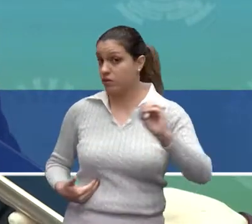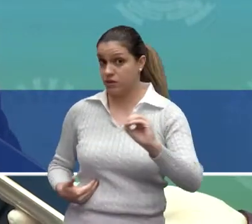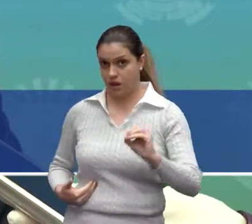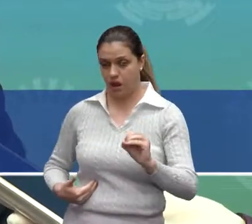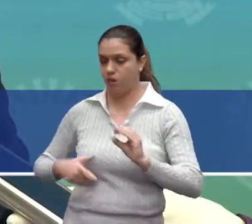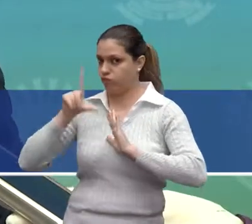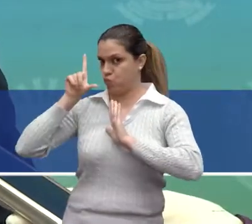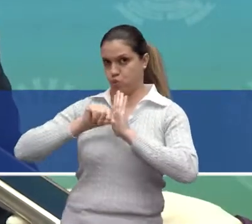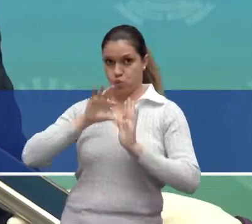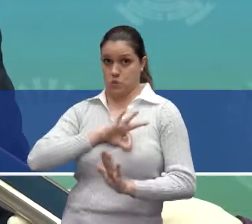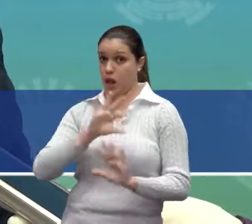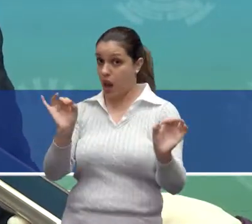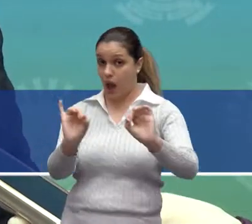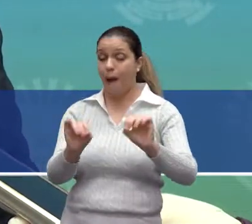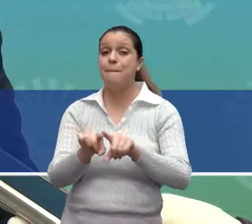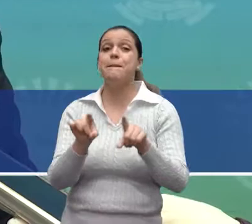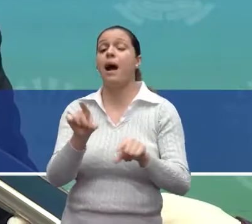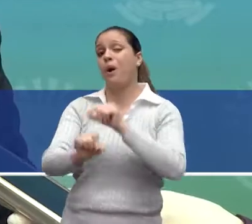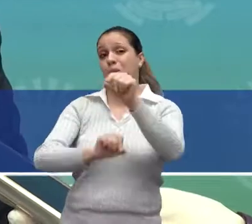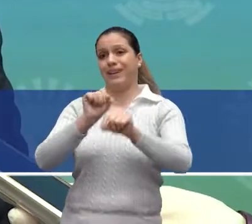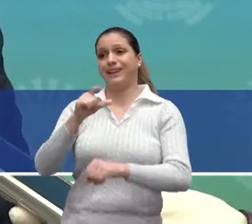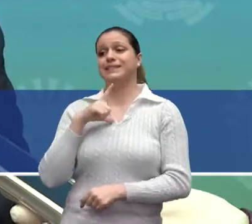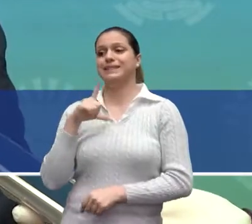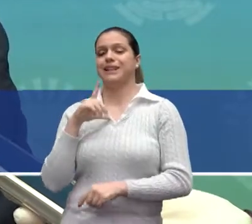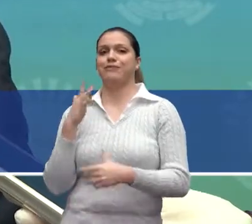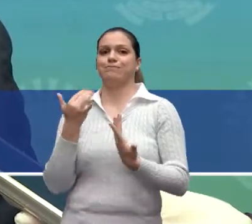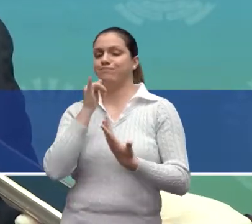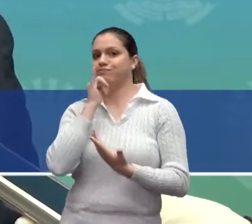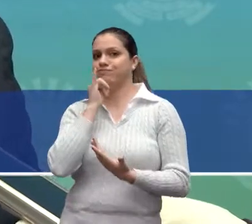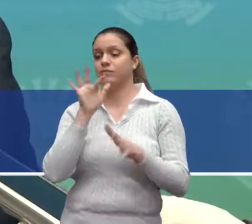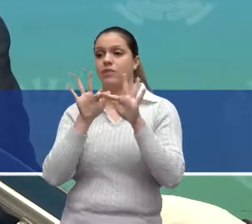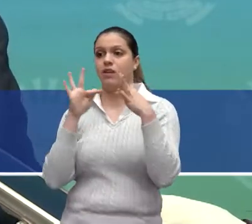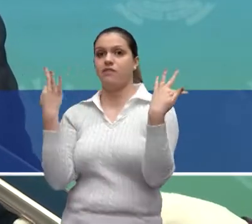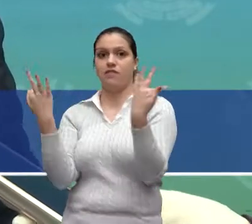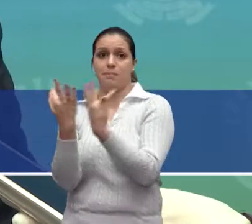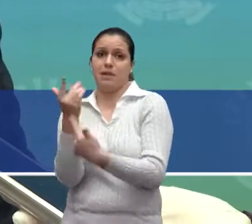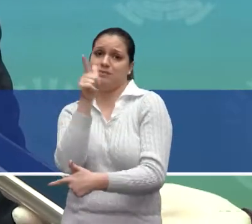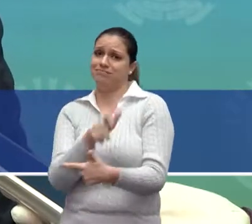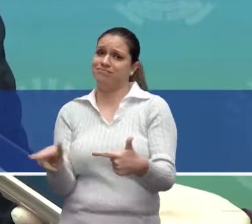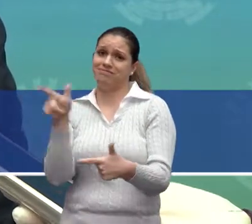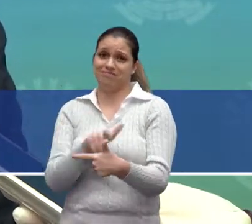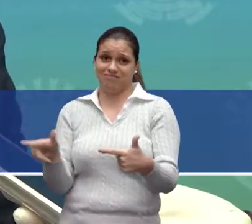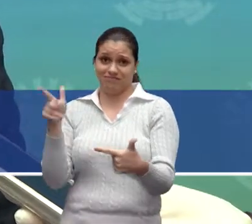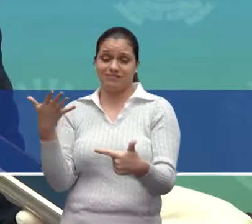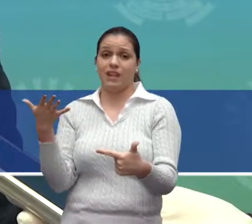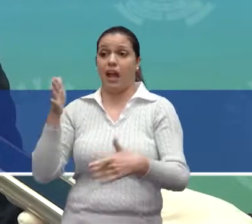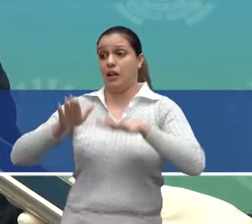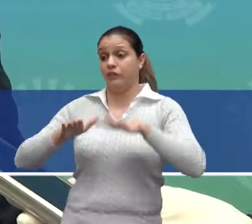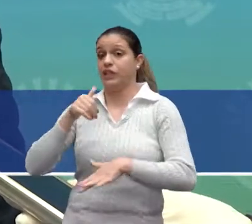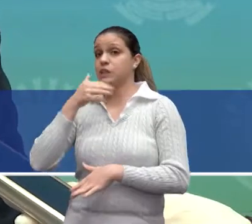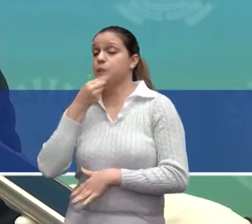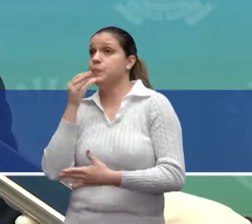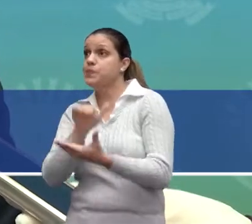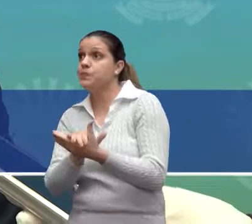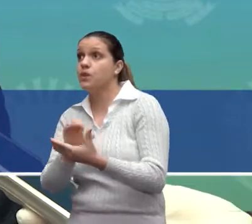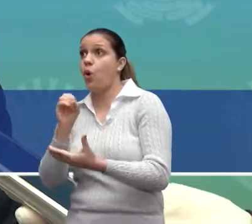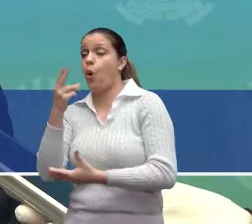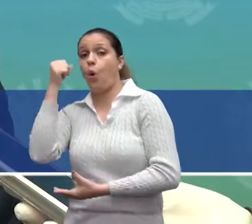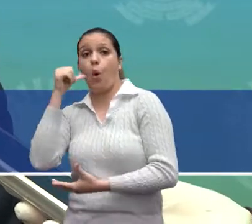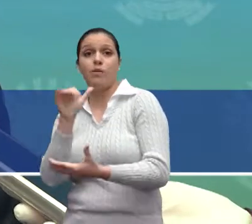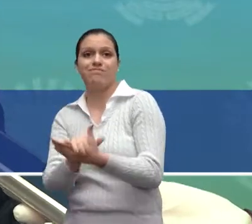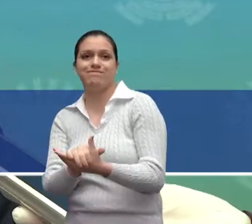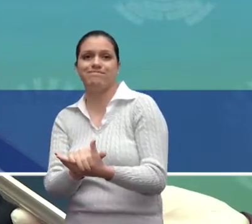nenhum desconto, né, por parte do governo do Estado, que não fez redução salarial, mas os servidores tiveram